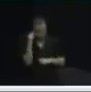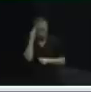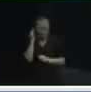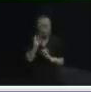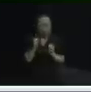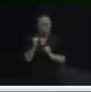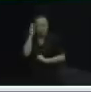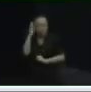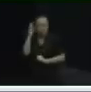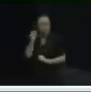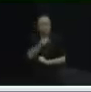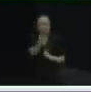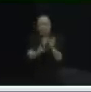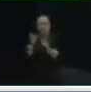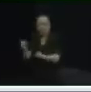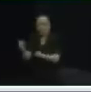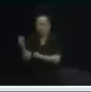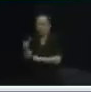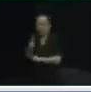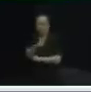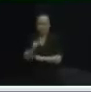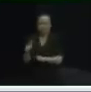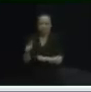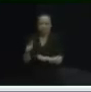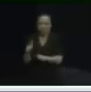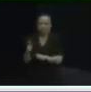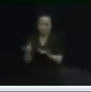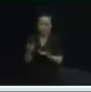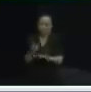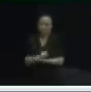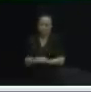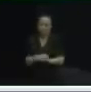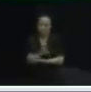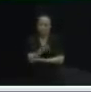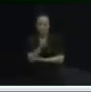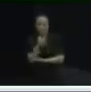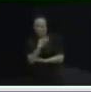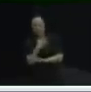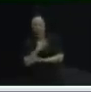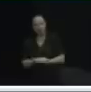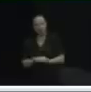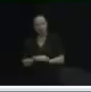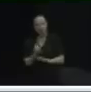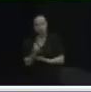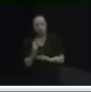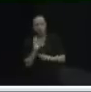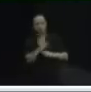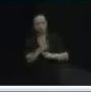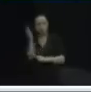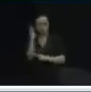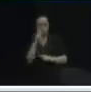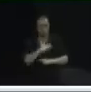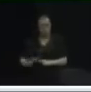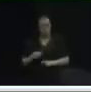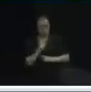presidenciável não aconteceu se perdeu não sei se foi nas ideias Vamos marketeiros ou quem estava volta dele